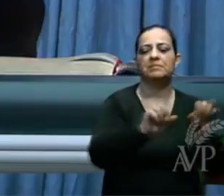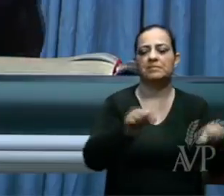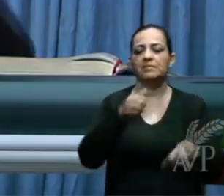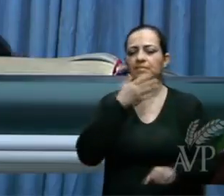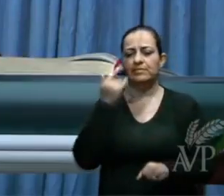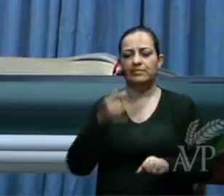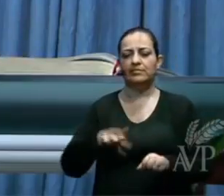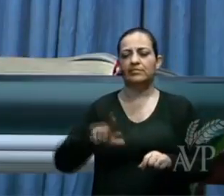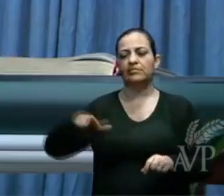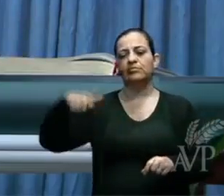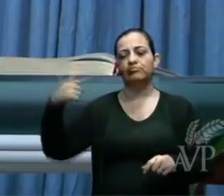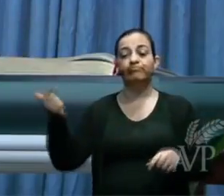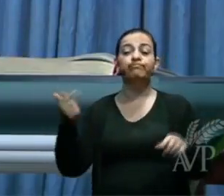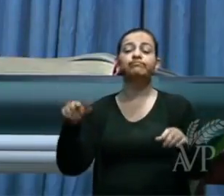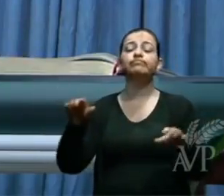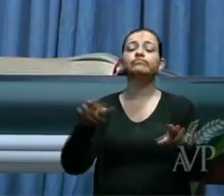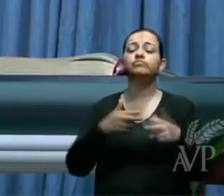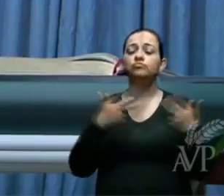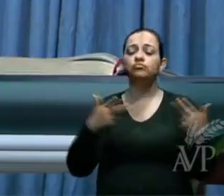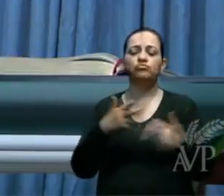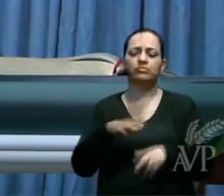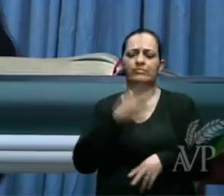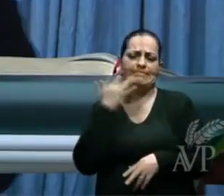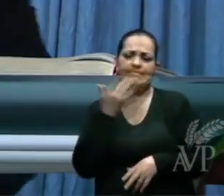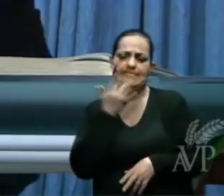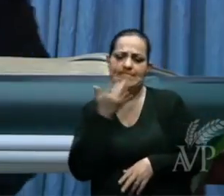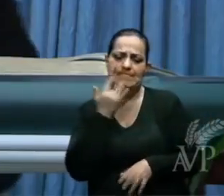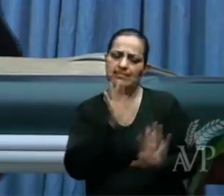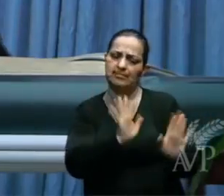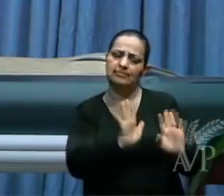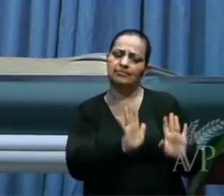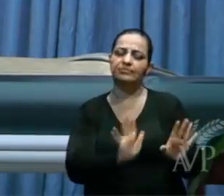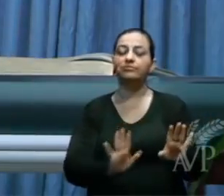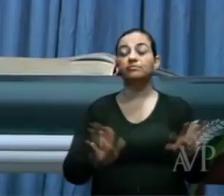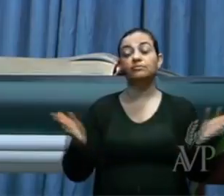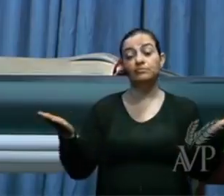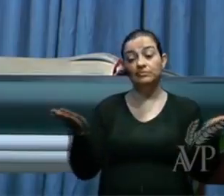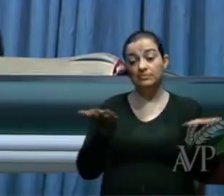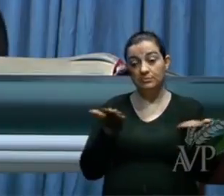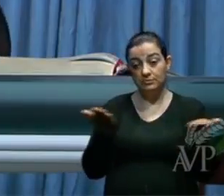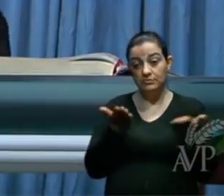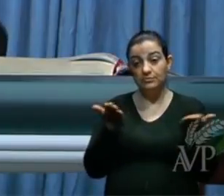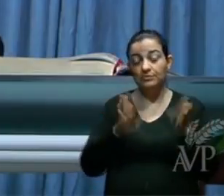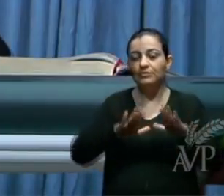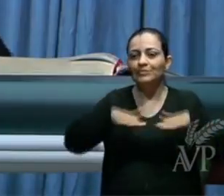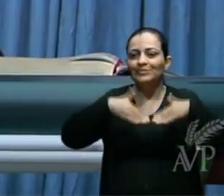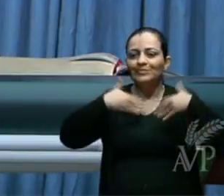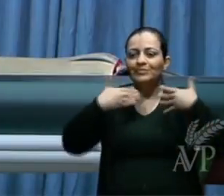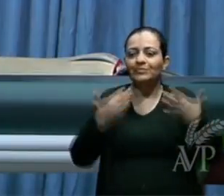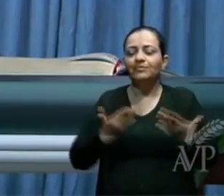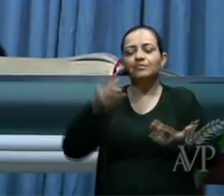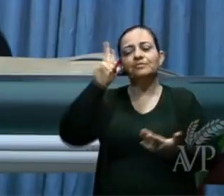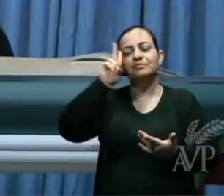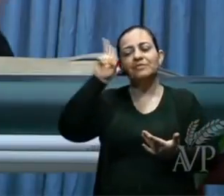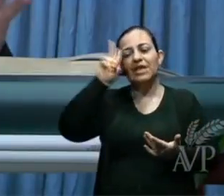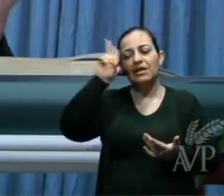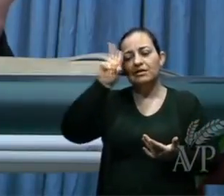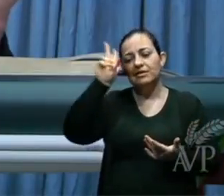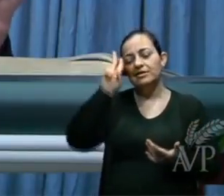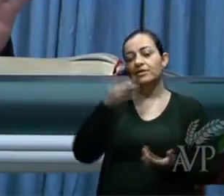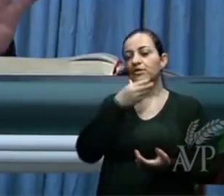se aplica por outro lado né agora qual foi a história de moisés nós